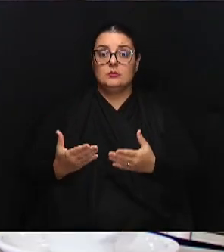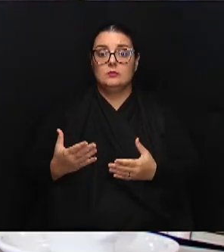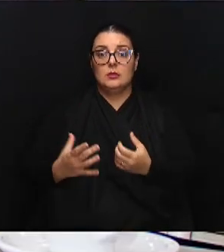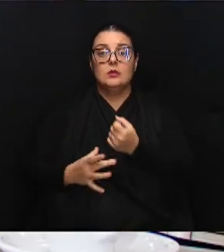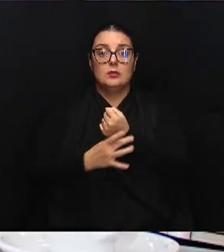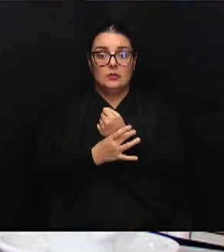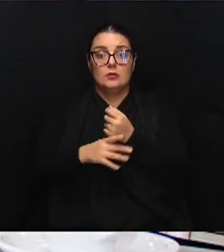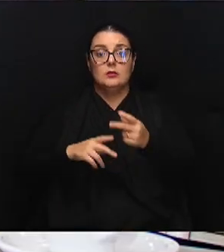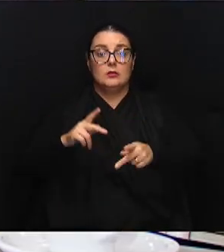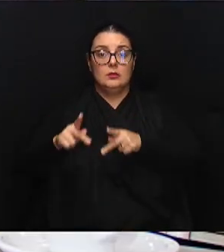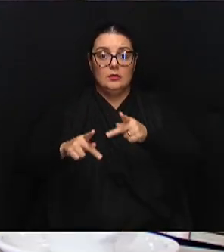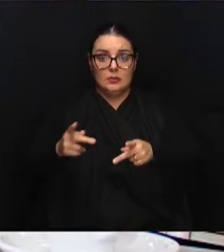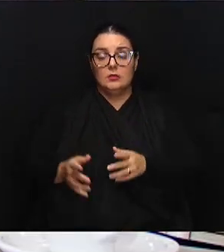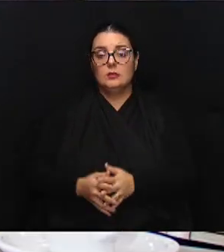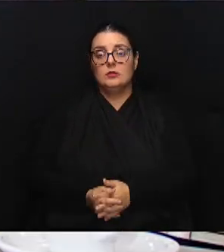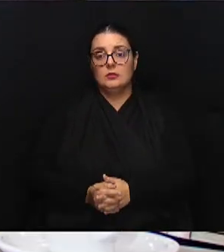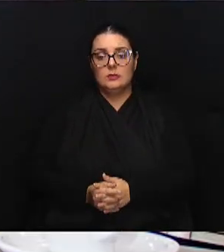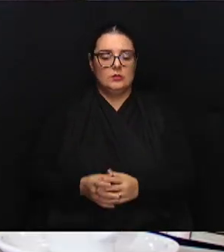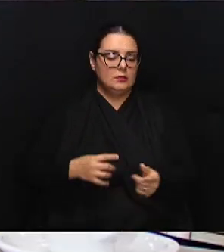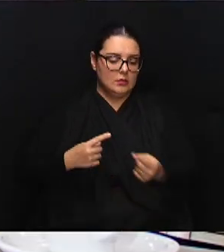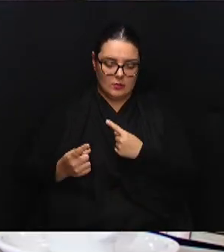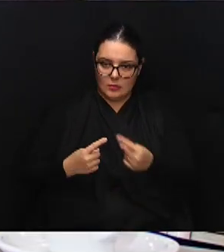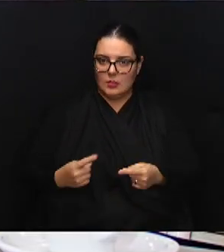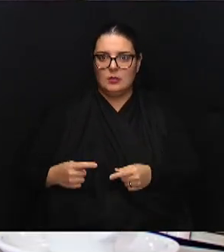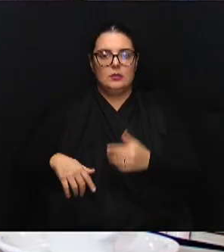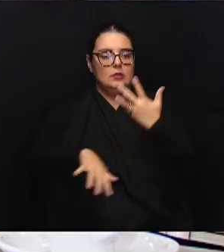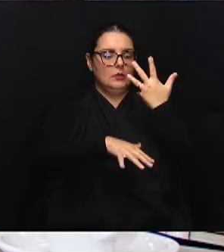para a população nas avenidas, nas